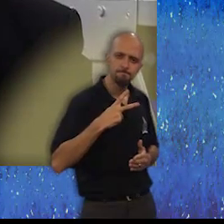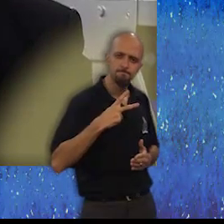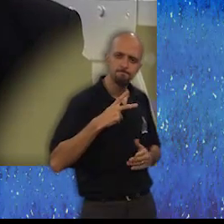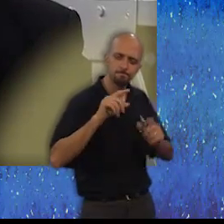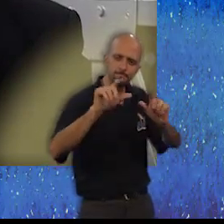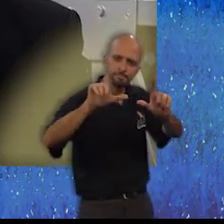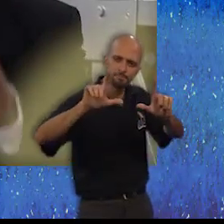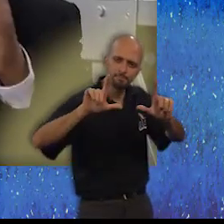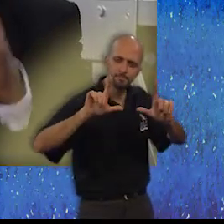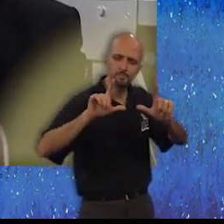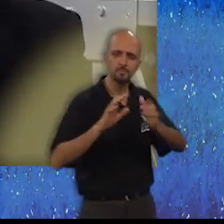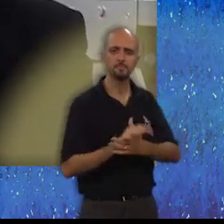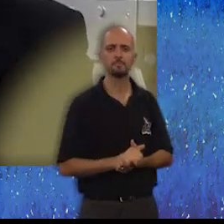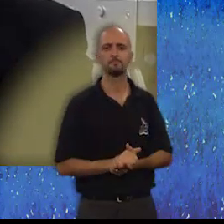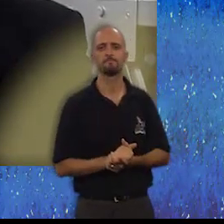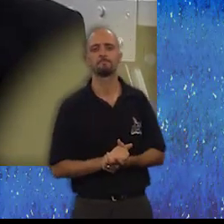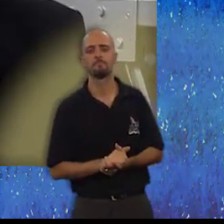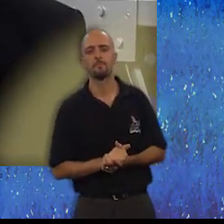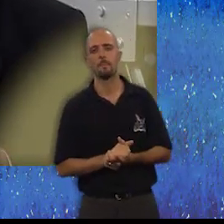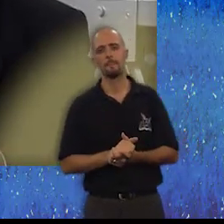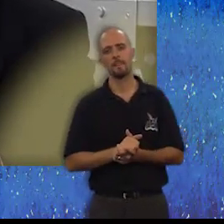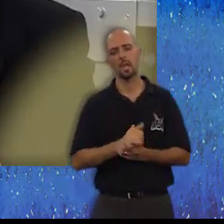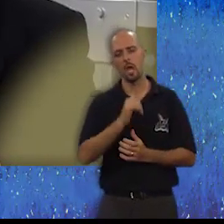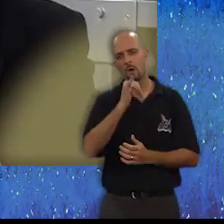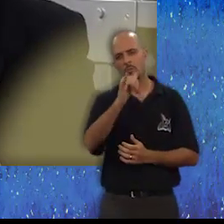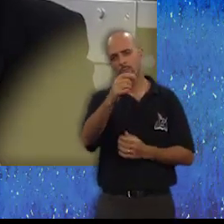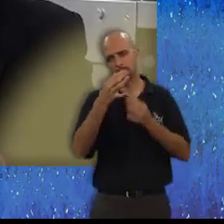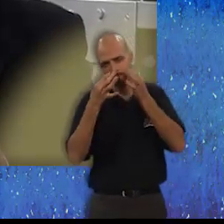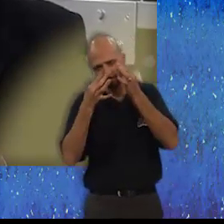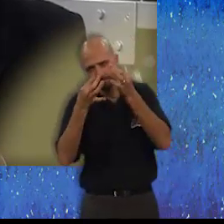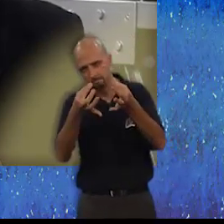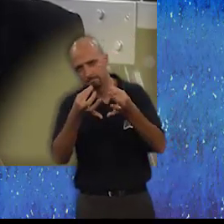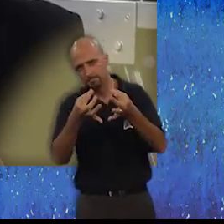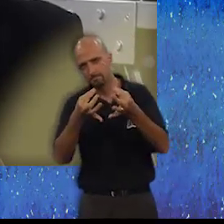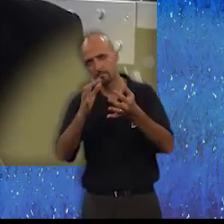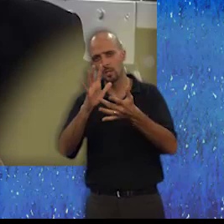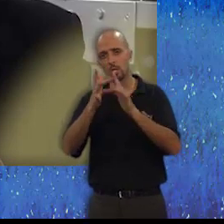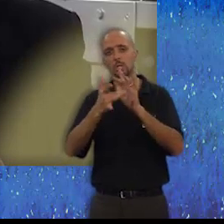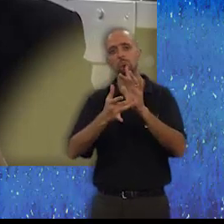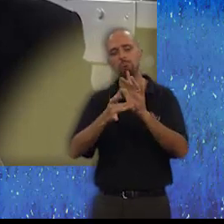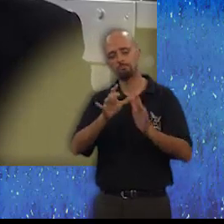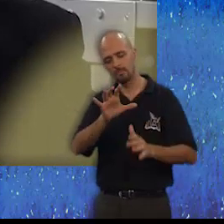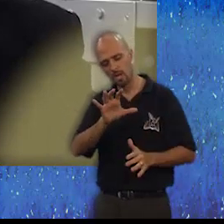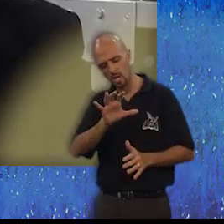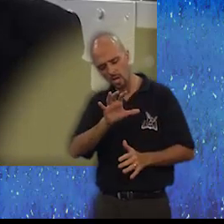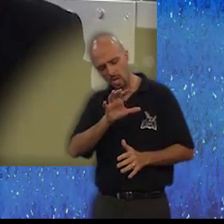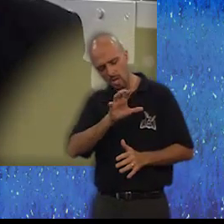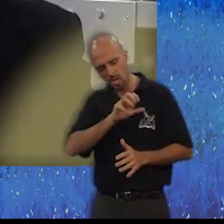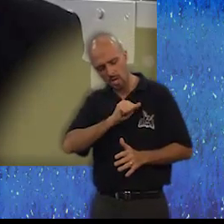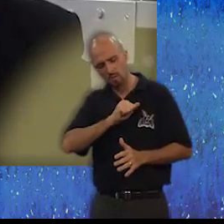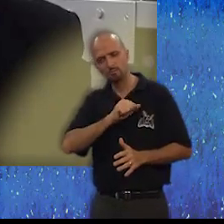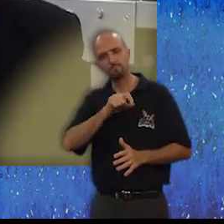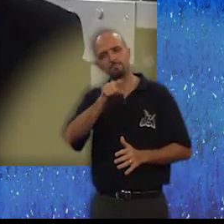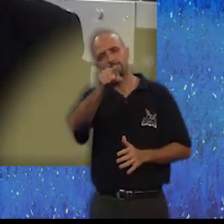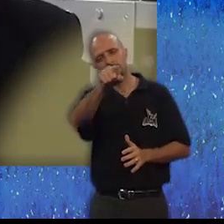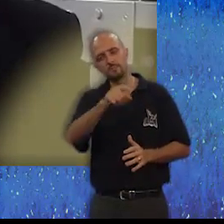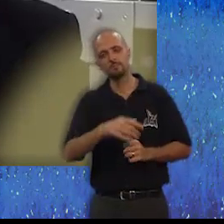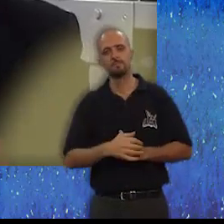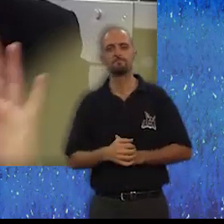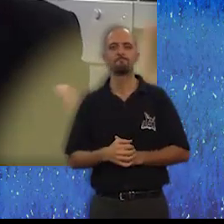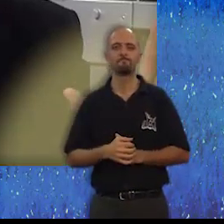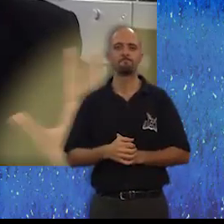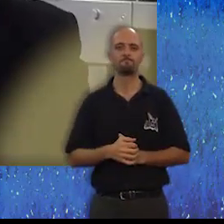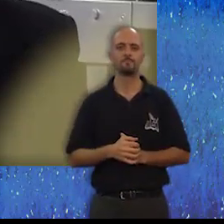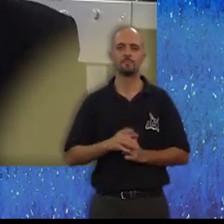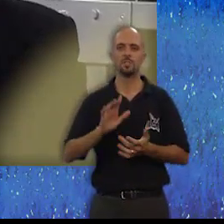A verdade é o seguinte: Jesus ama você. Não importa se você é rico ou pobre, se você tem muita influência ou pouca influência,